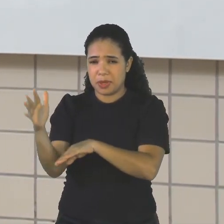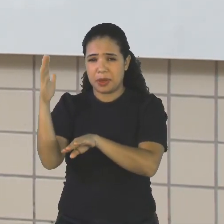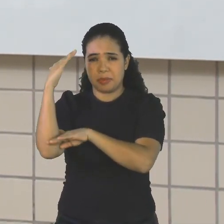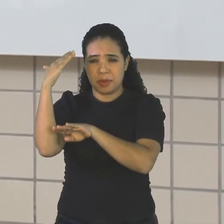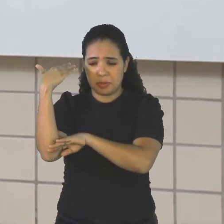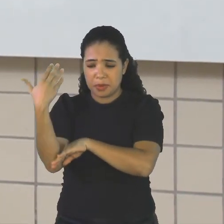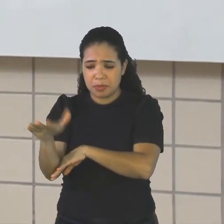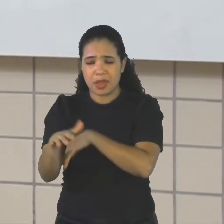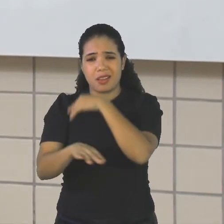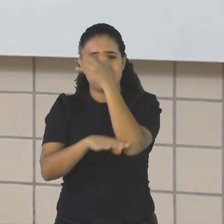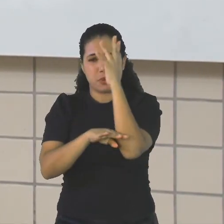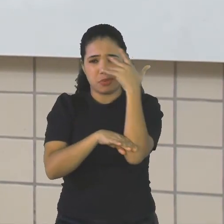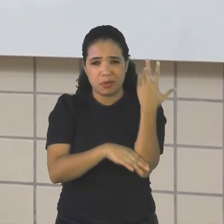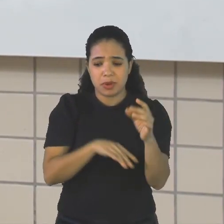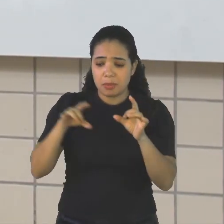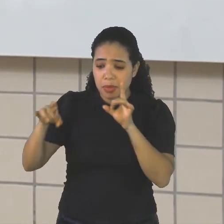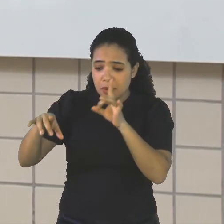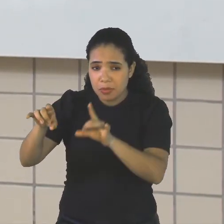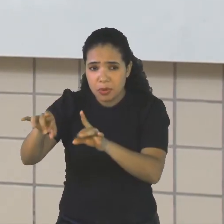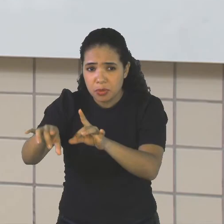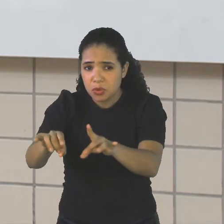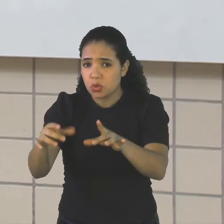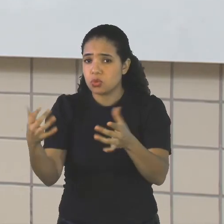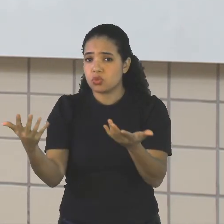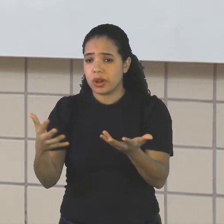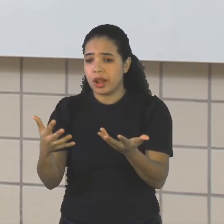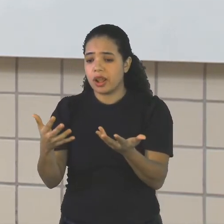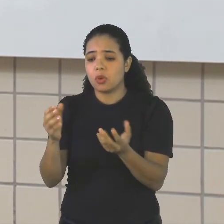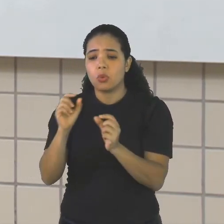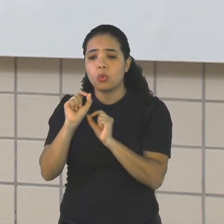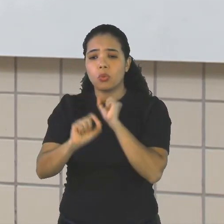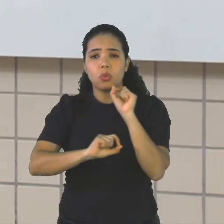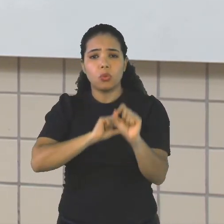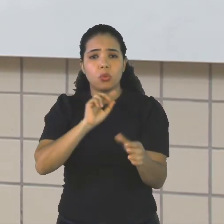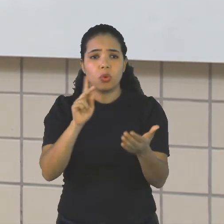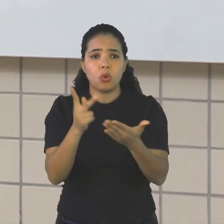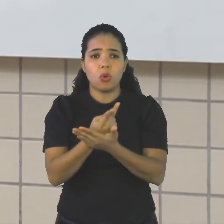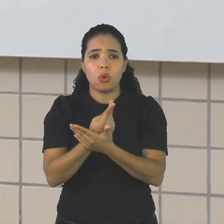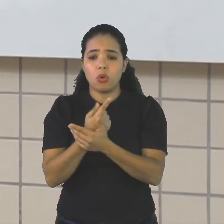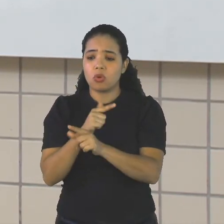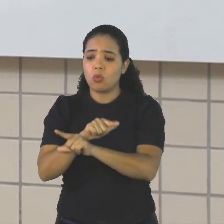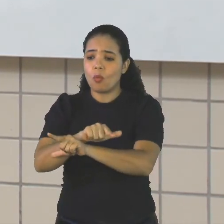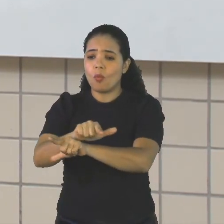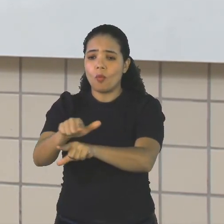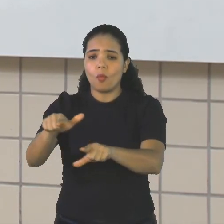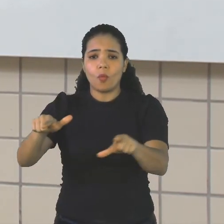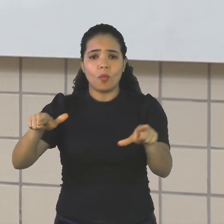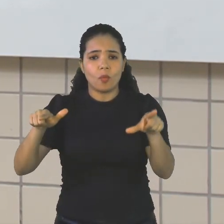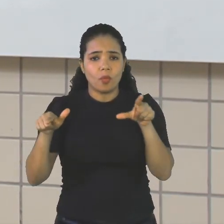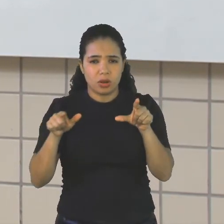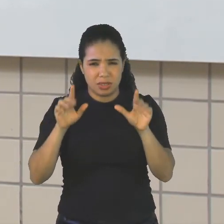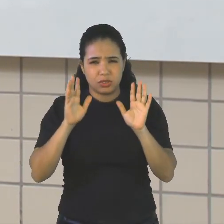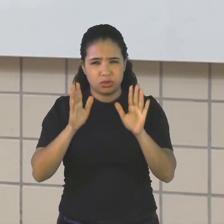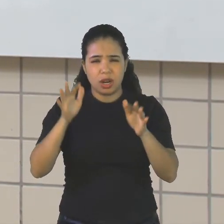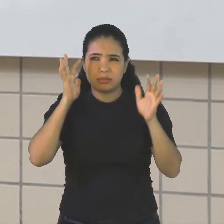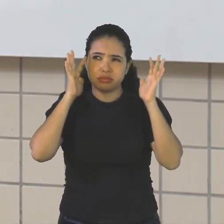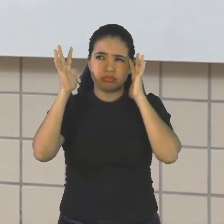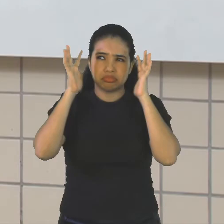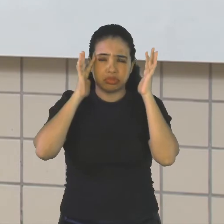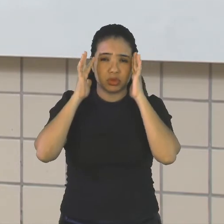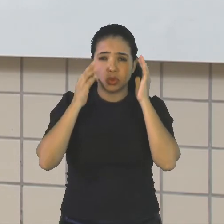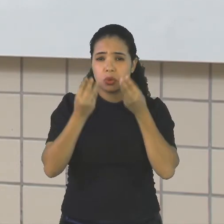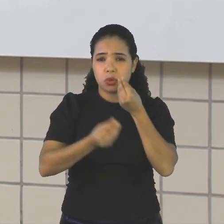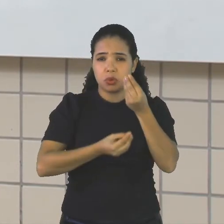e não plantar de volta, e não preservar, o que vai acontecer? Pararam para pensar? Tanto que é